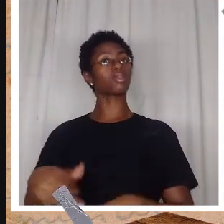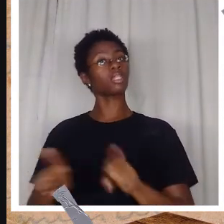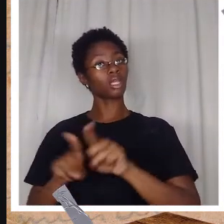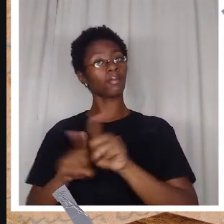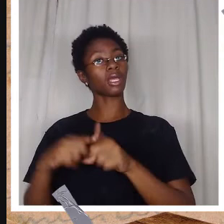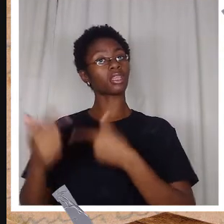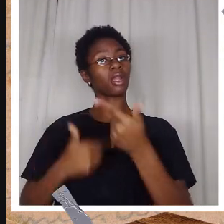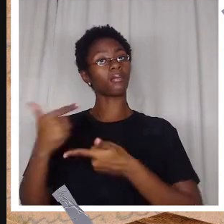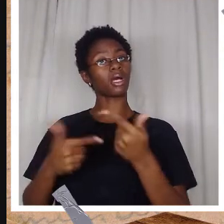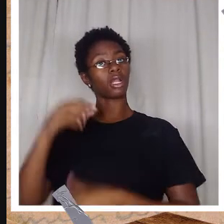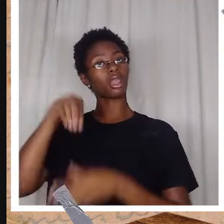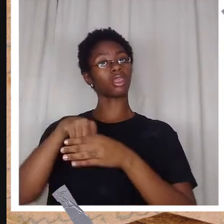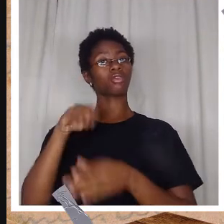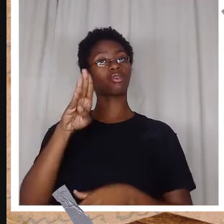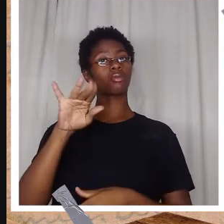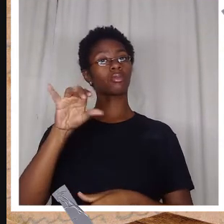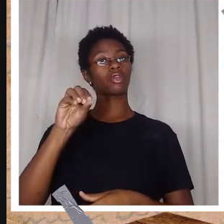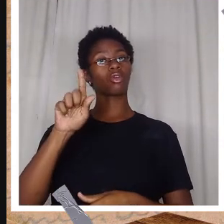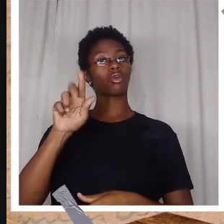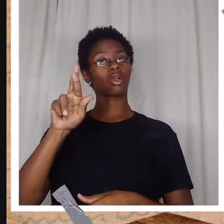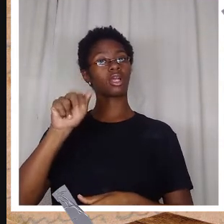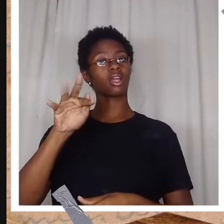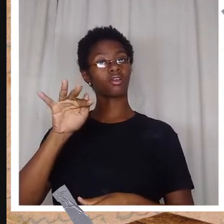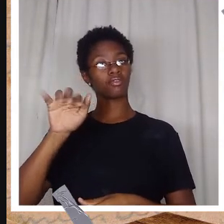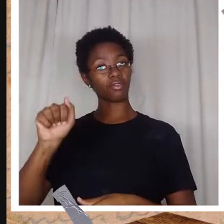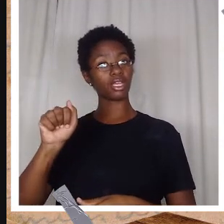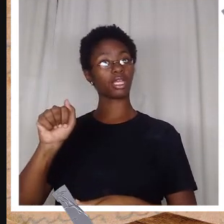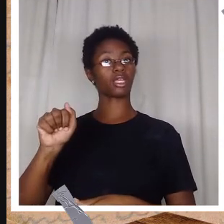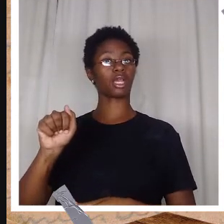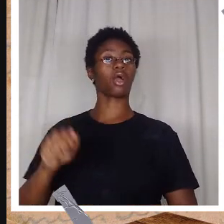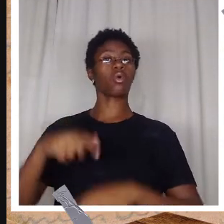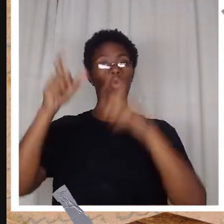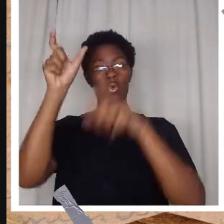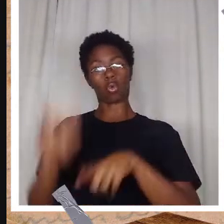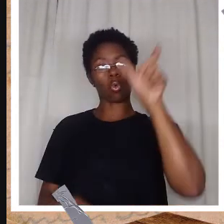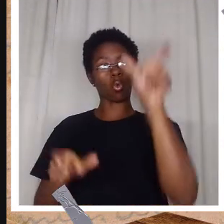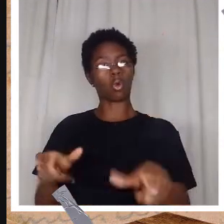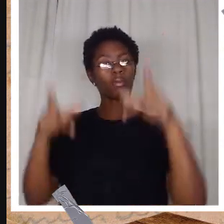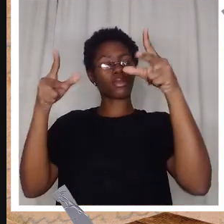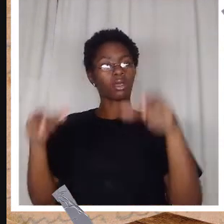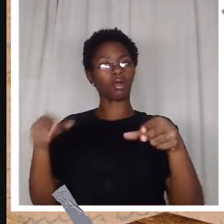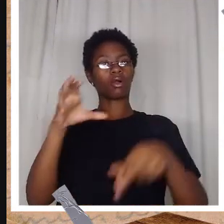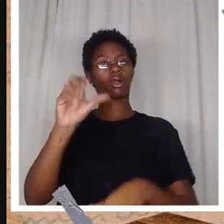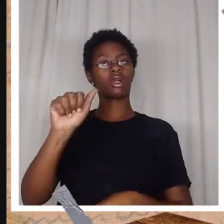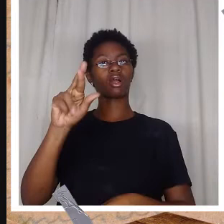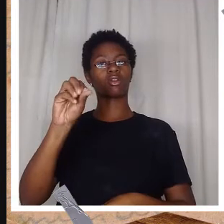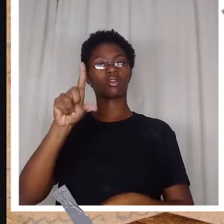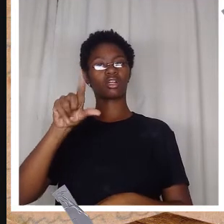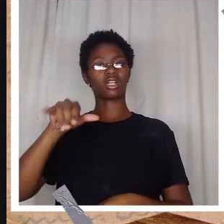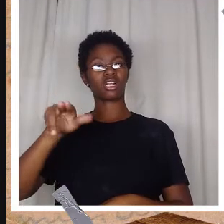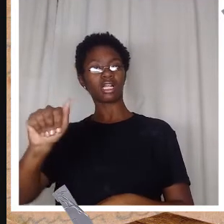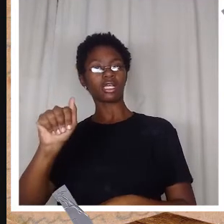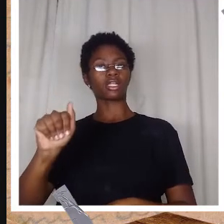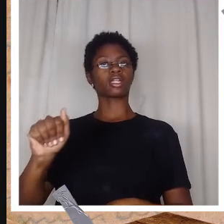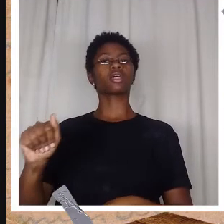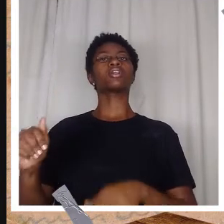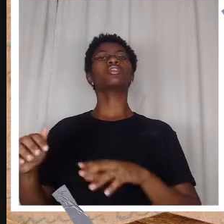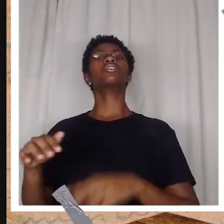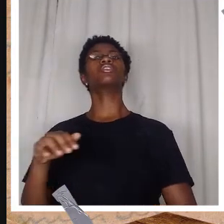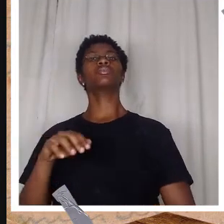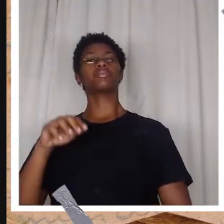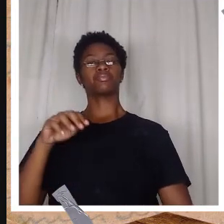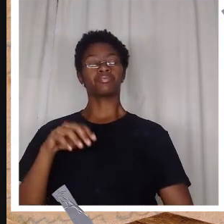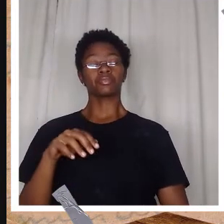o corpo de Carolina de Jesus. Fizeram isso no momento em que a autora de Quartos de Despejo vivia um certo